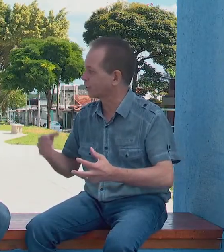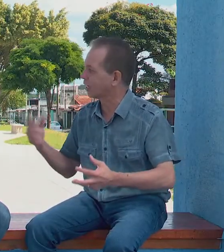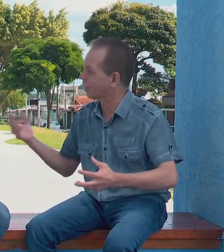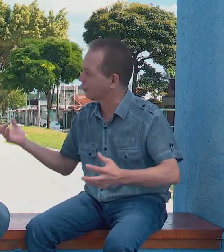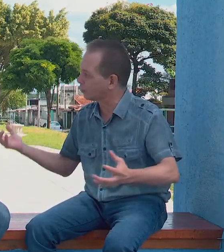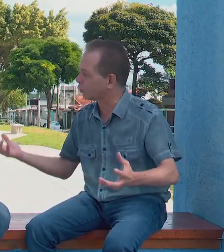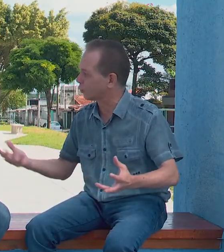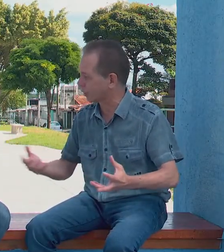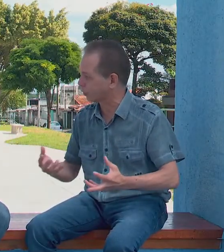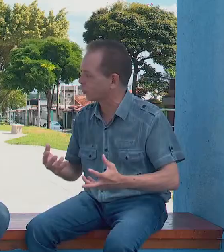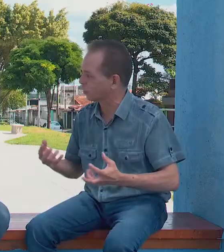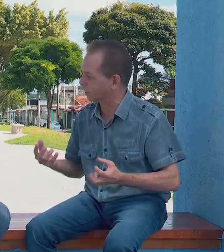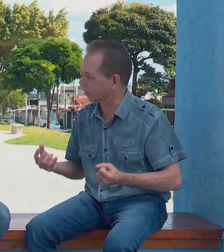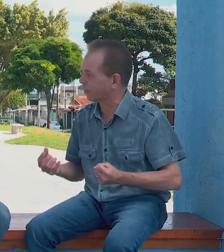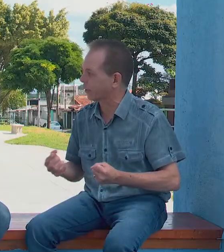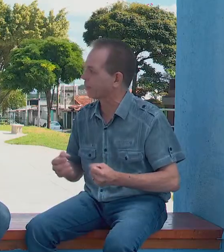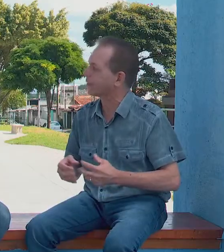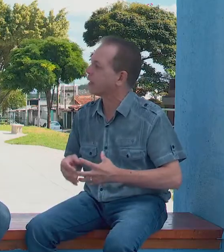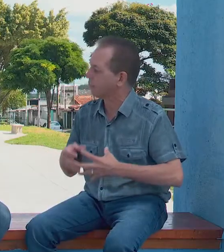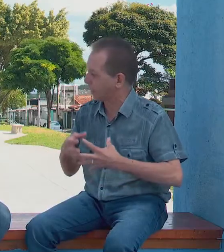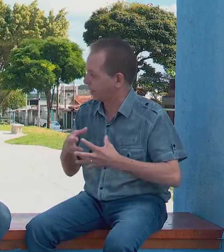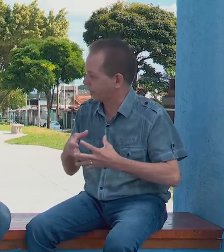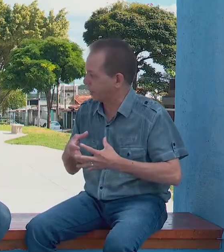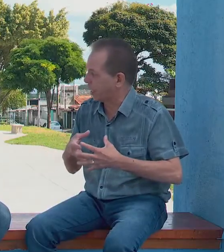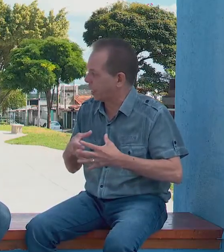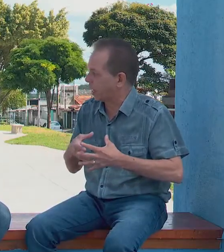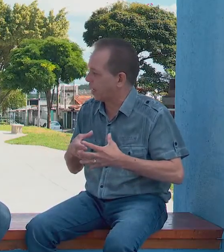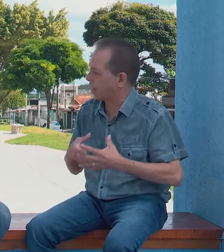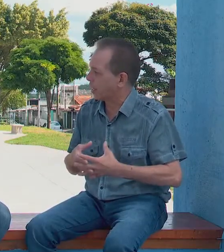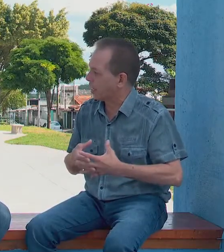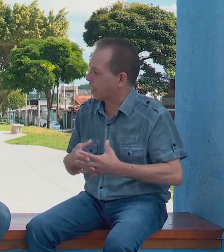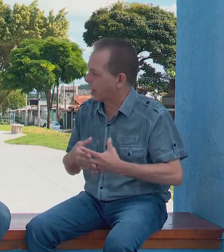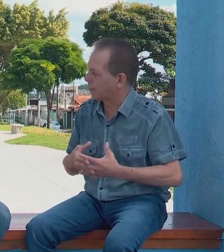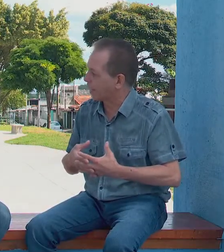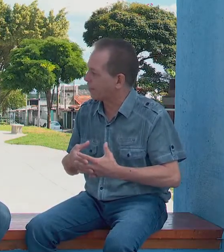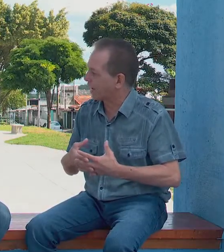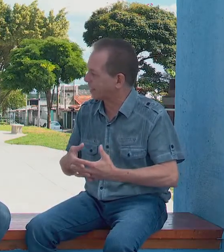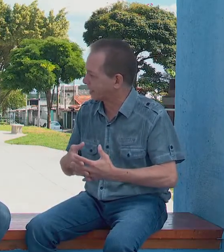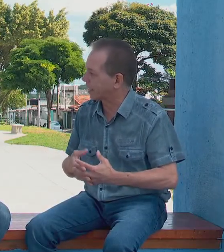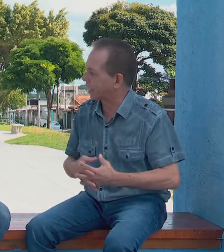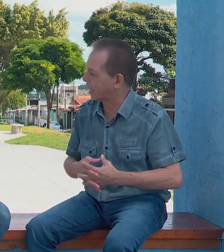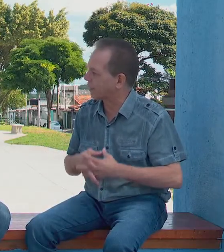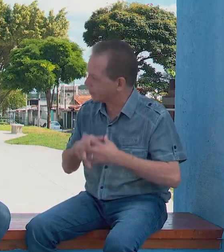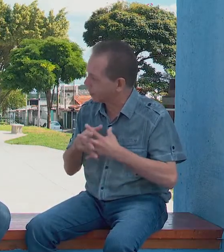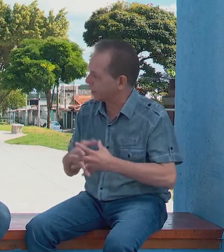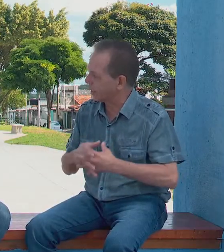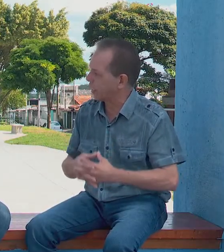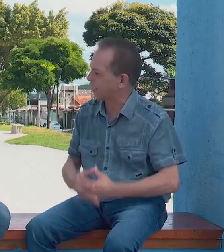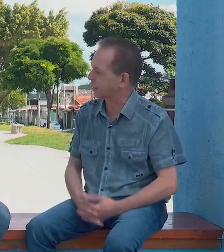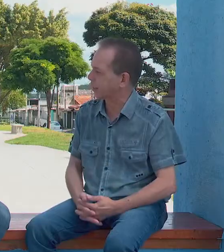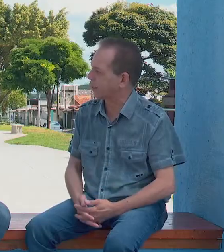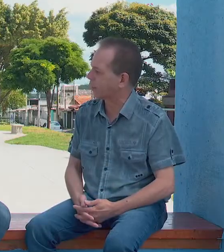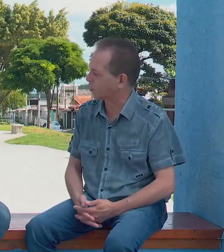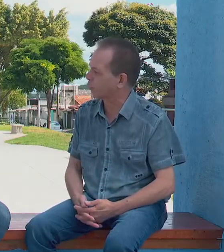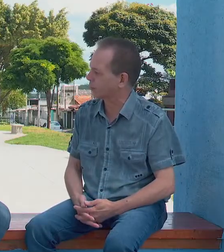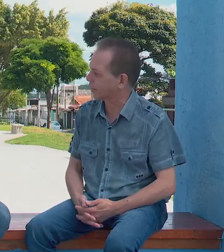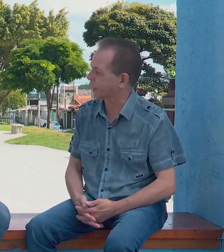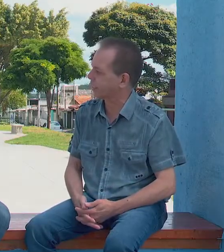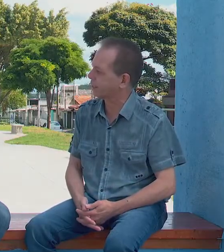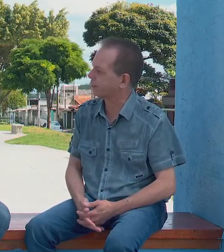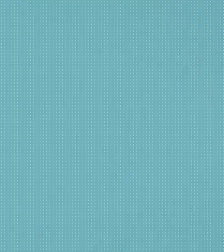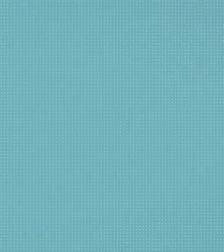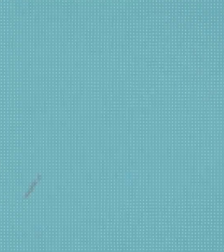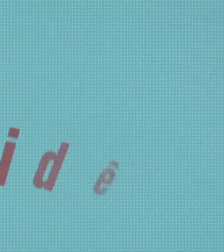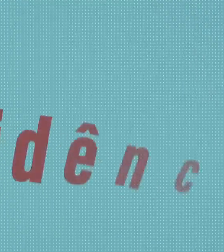que eu não vou deixar as outras coisas também, claro. Mas a minha base será esse trabalho com